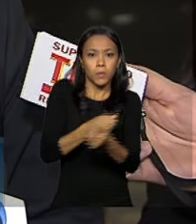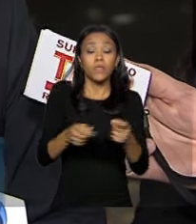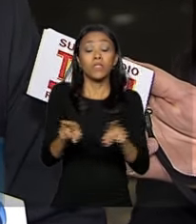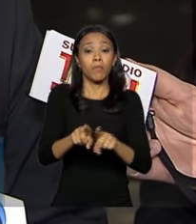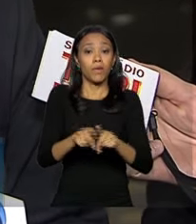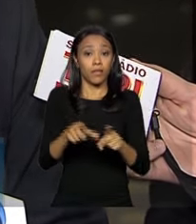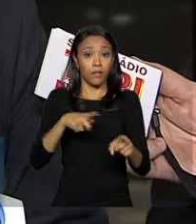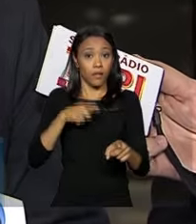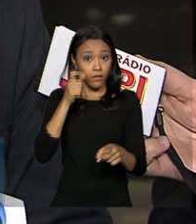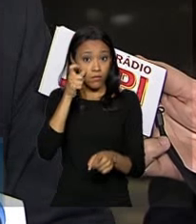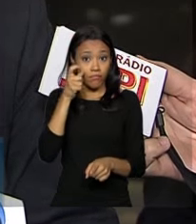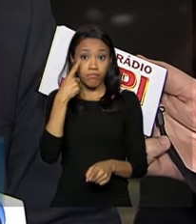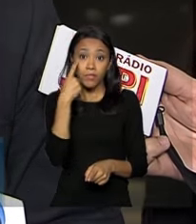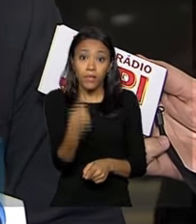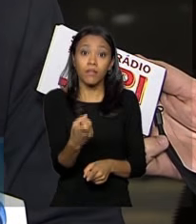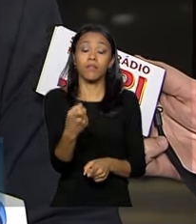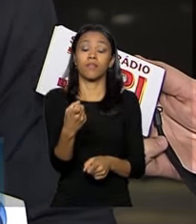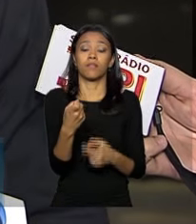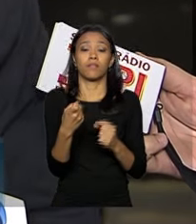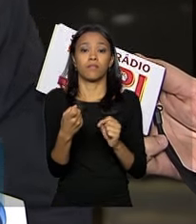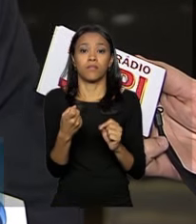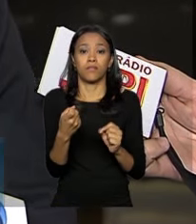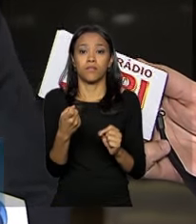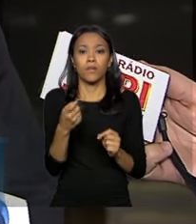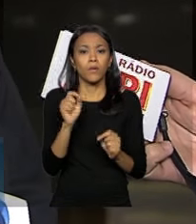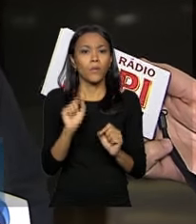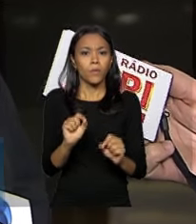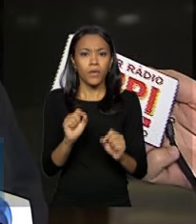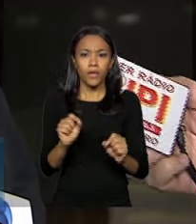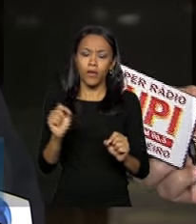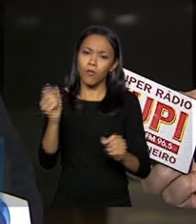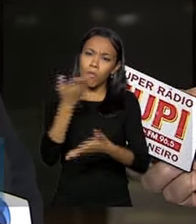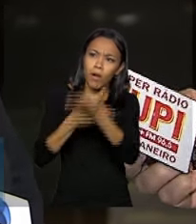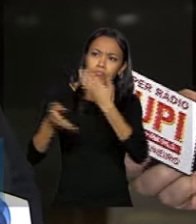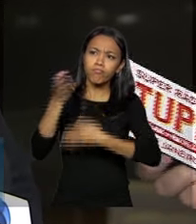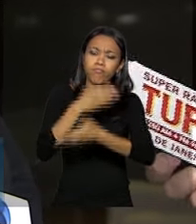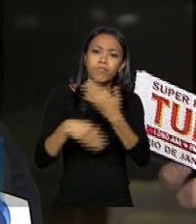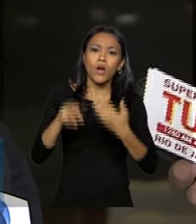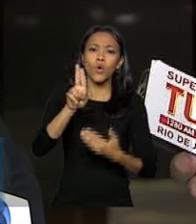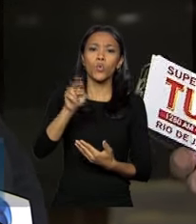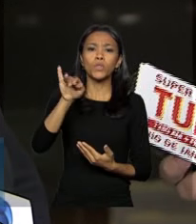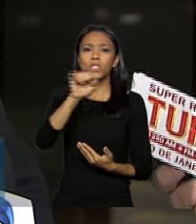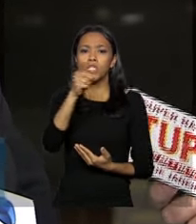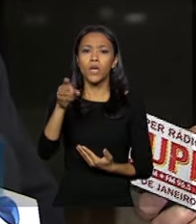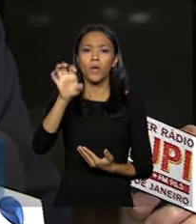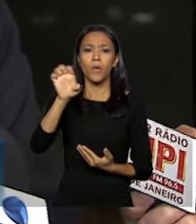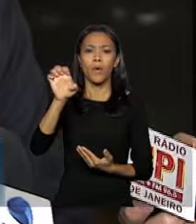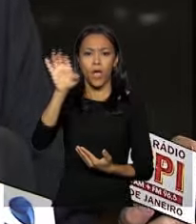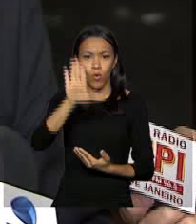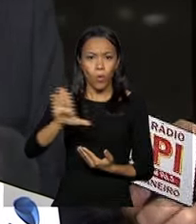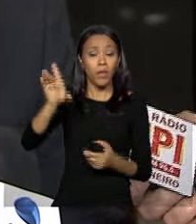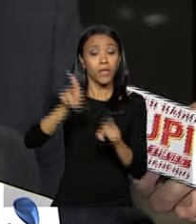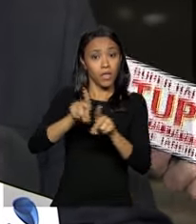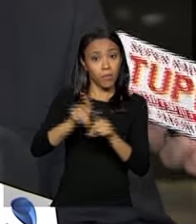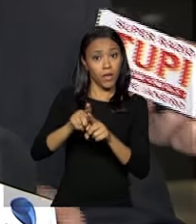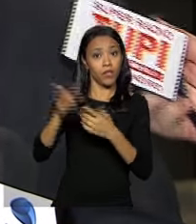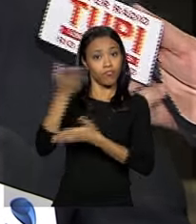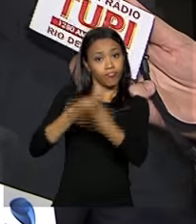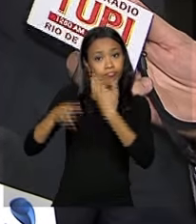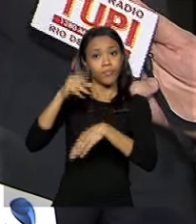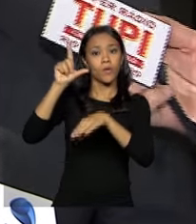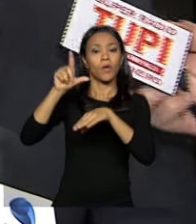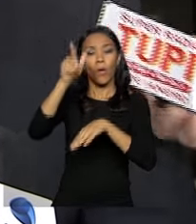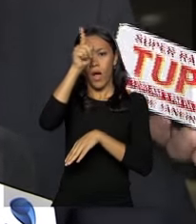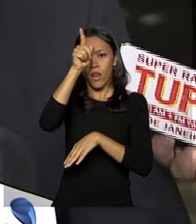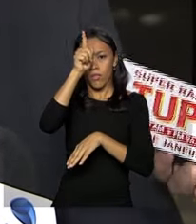um especial interesse na relação com a União Europeia e, de modo particular, com a Alemanha. São empresas de